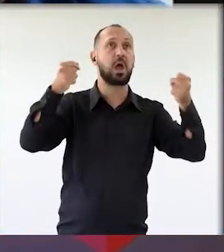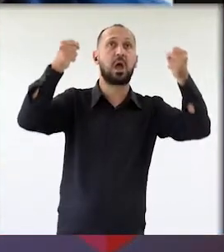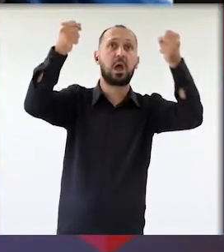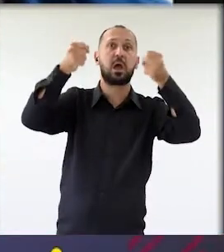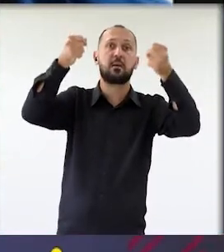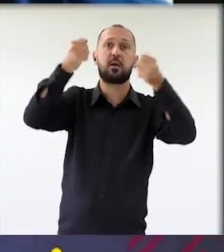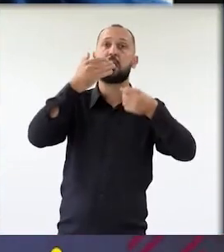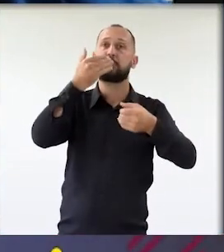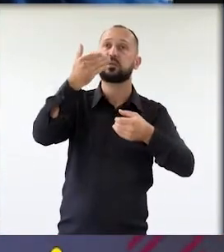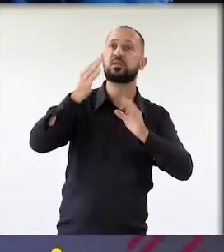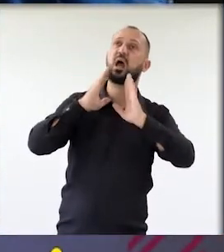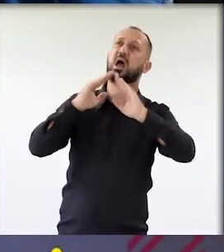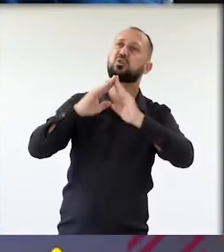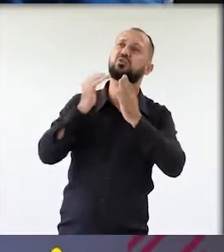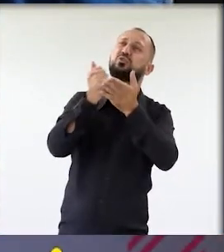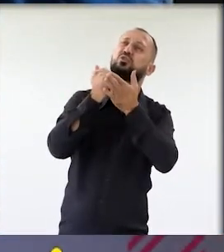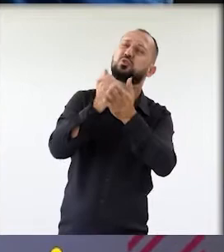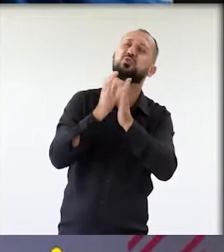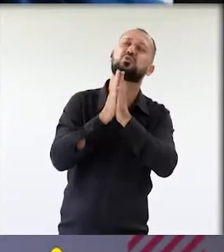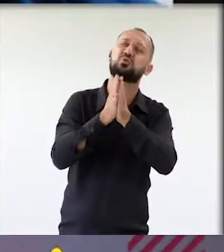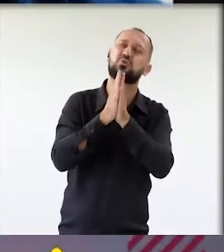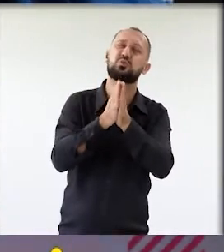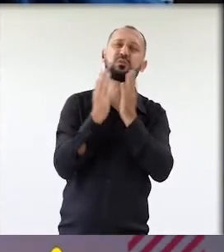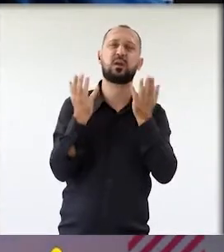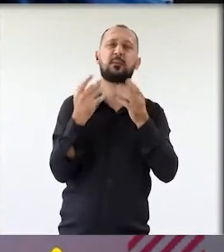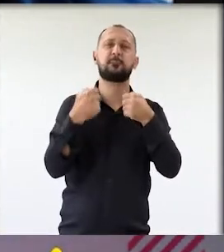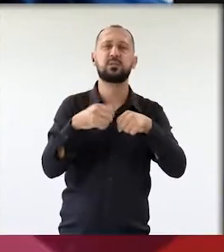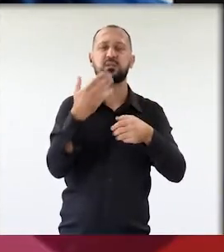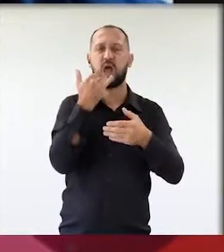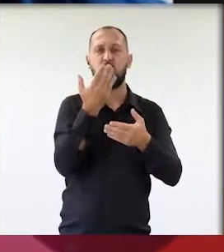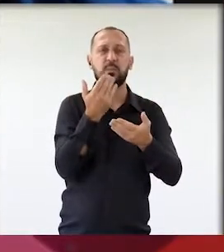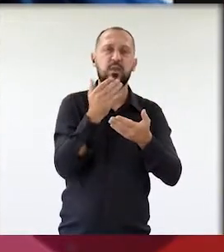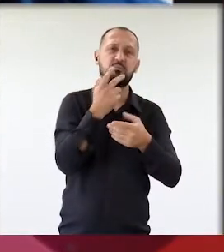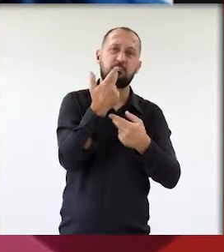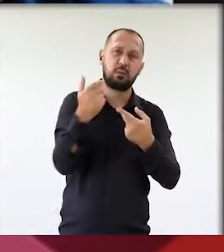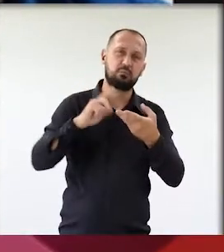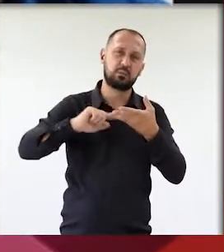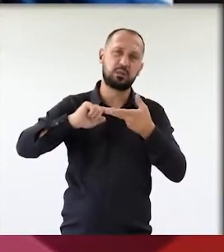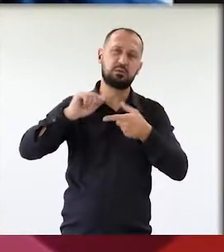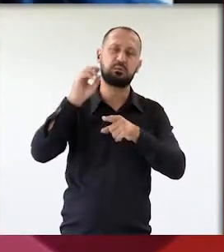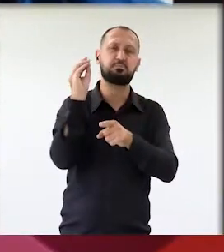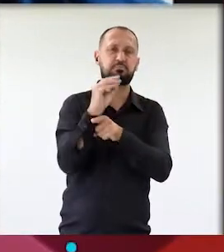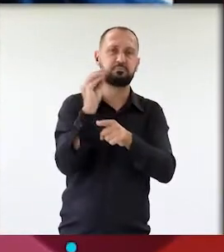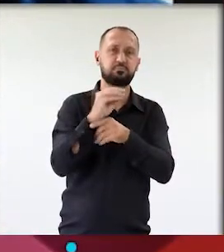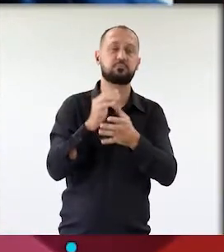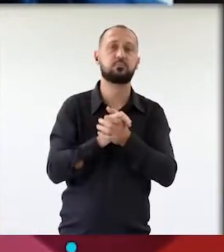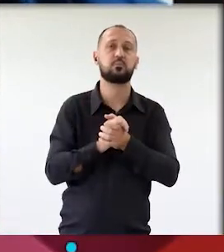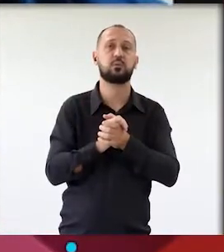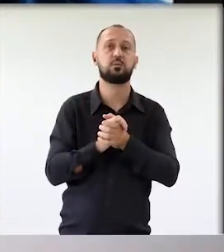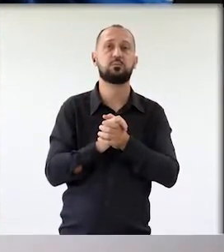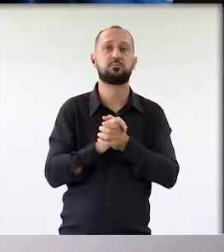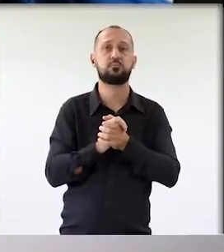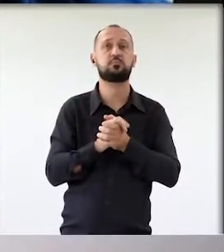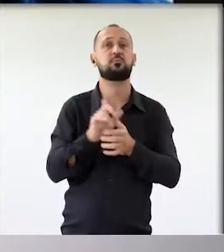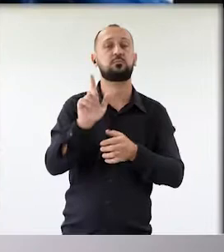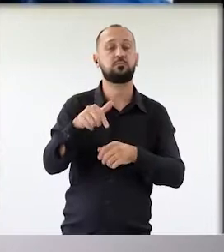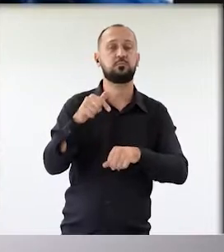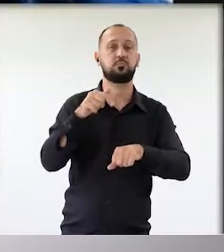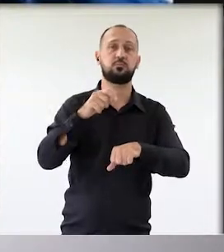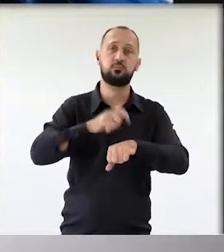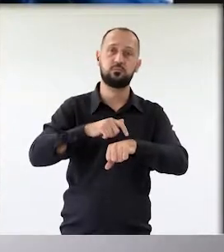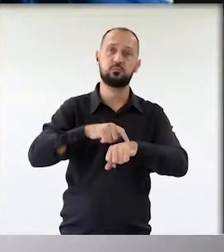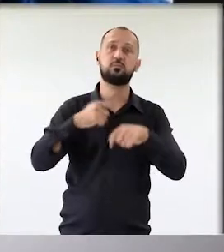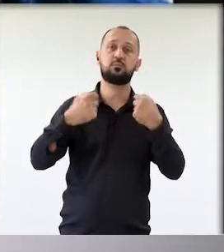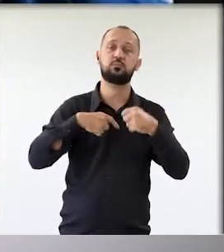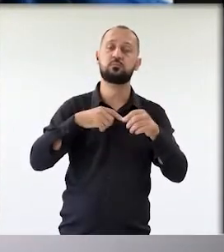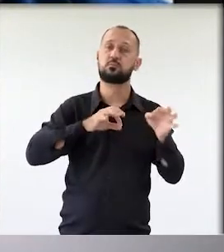com faixas, com cartazes pedindo ajuda, dizendo que precisam de ajuda, enfim. Esse tipo